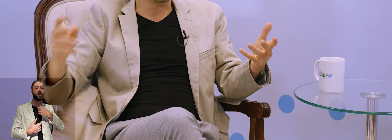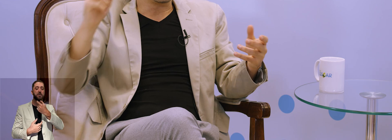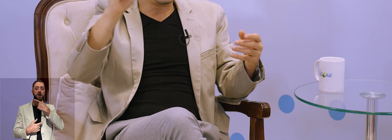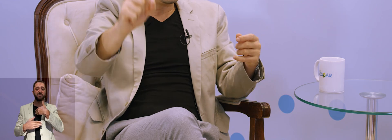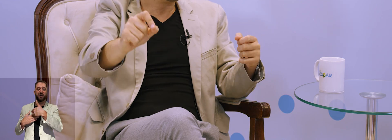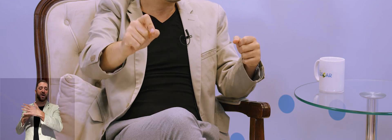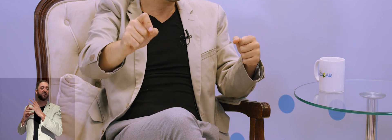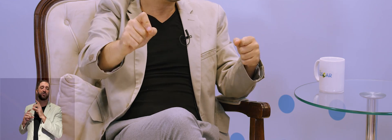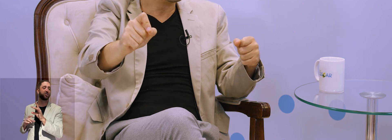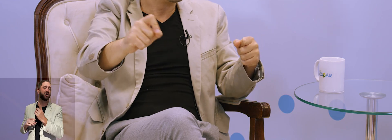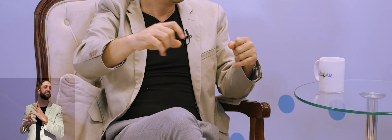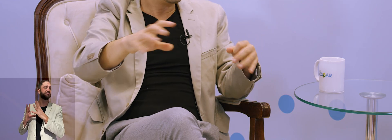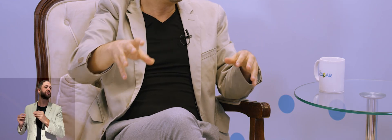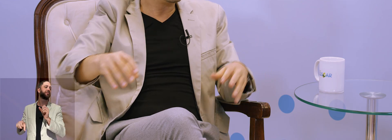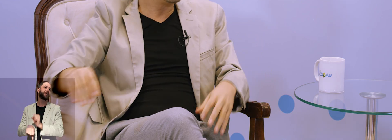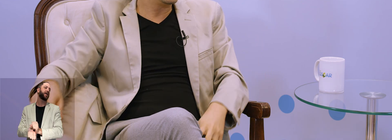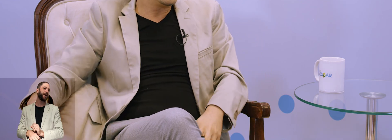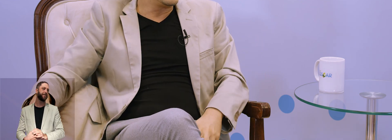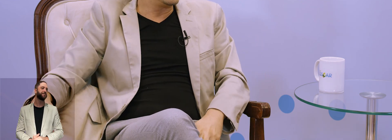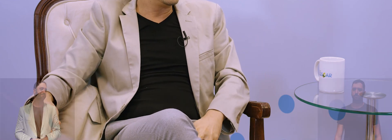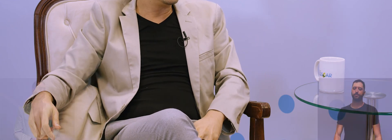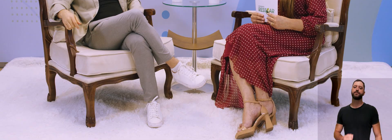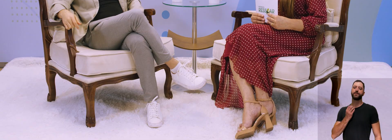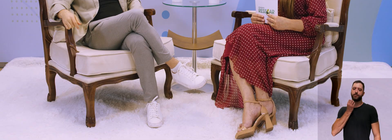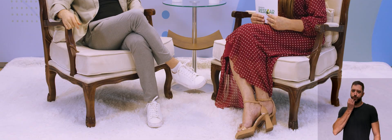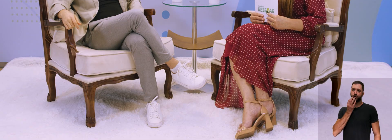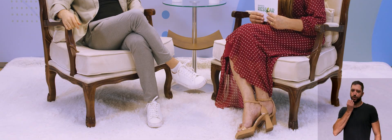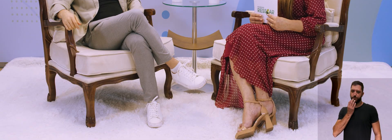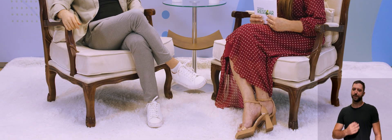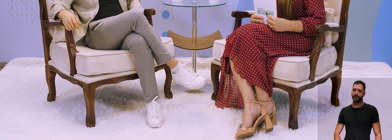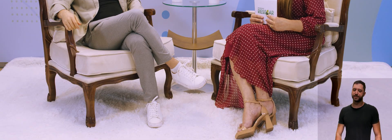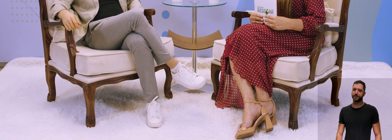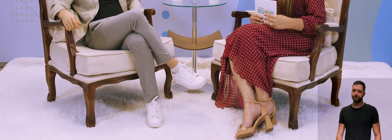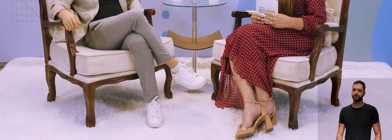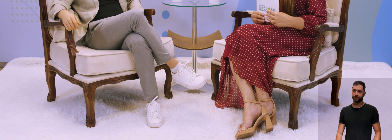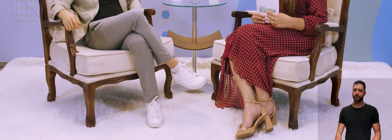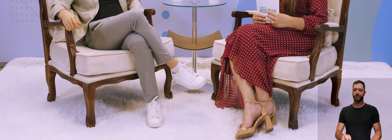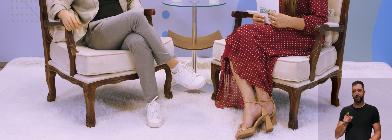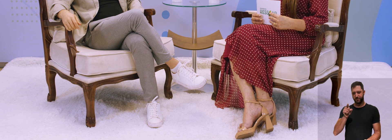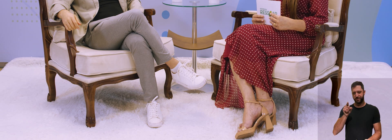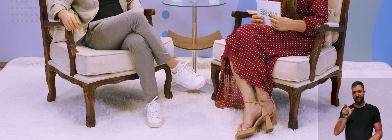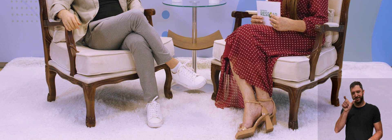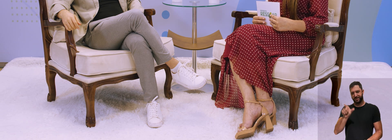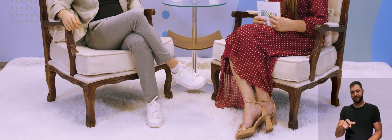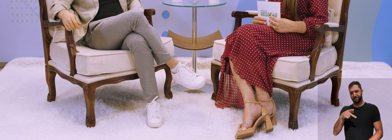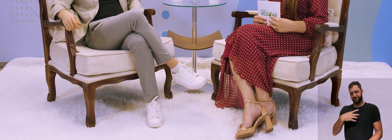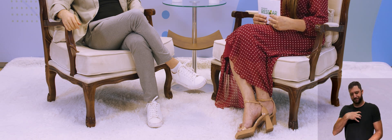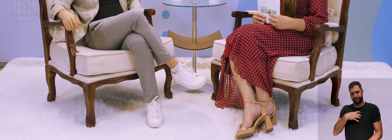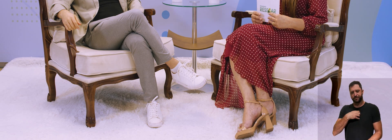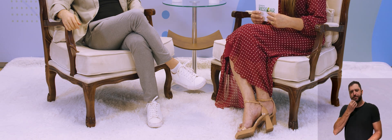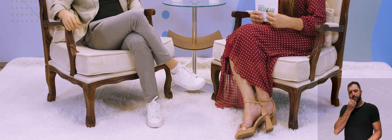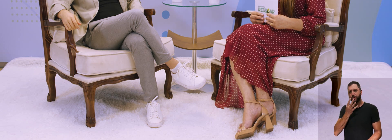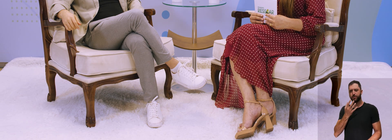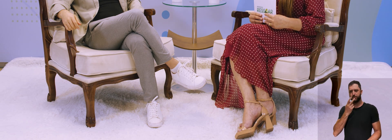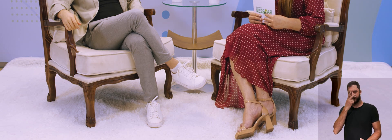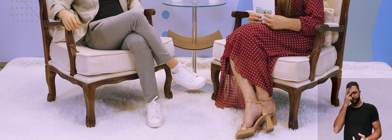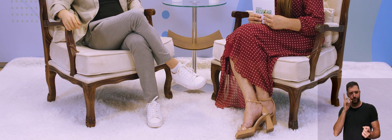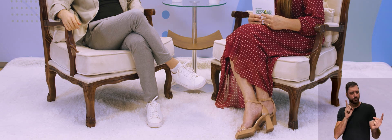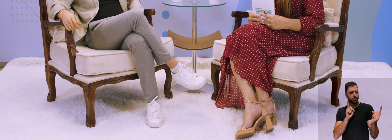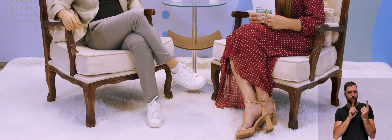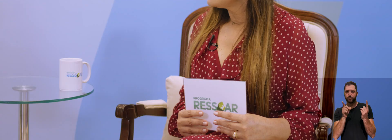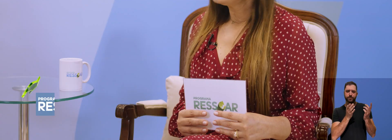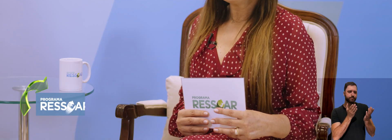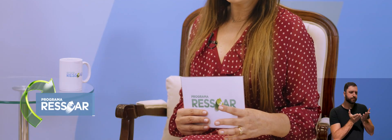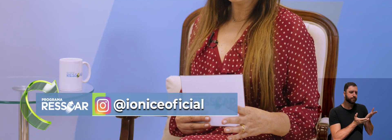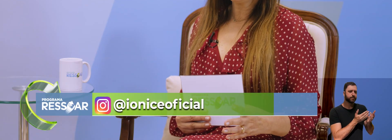se tornar? Essa é a sua meta. Remédio é consequência. Muito bem. E a sua abordagem para que você trate as